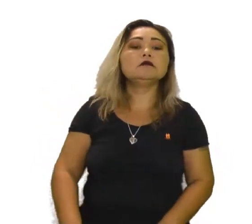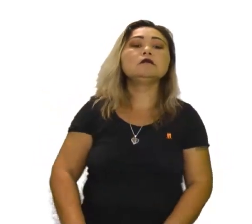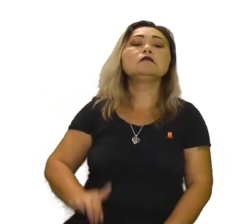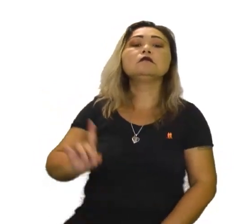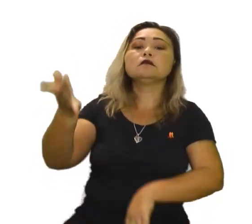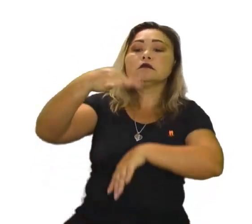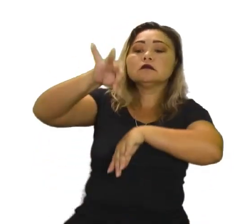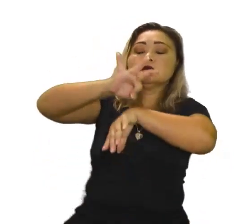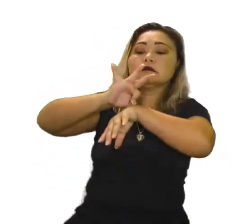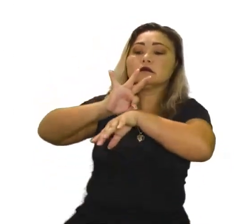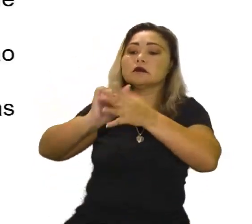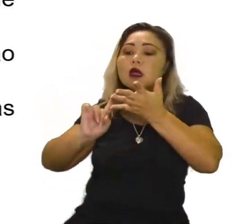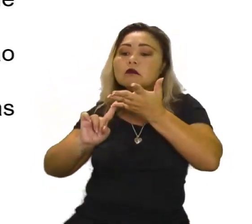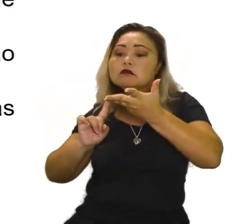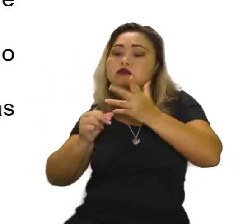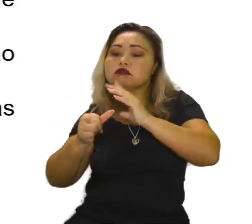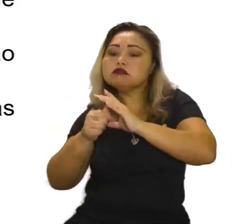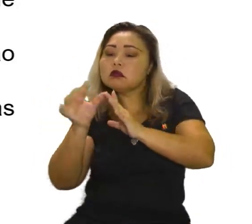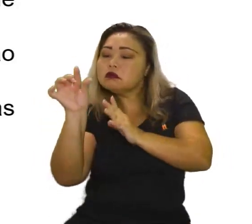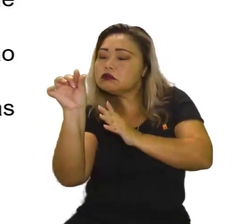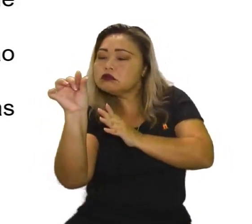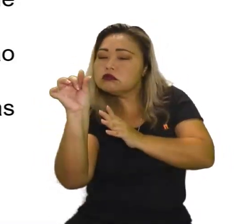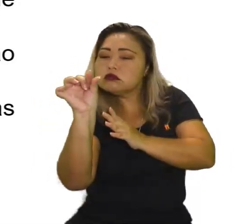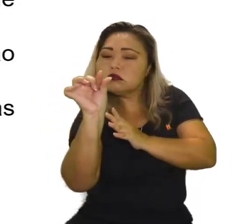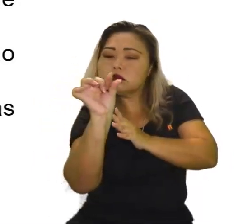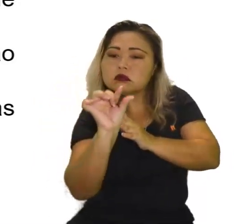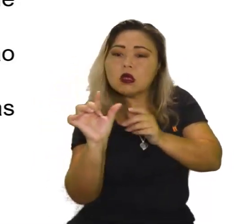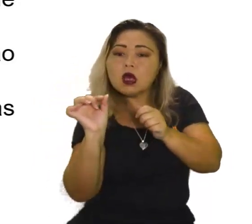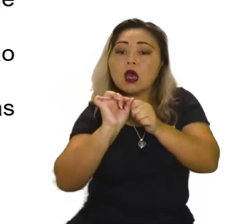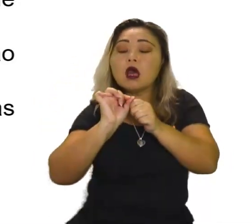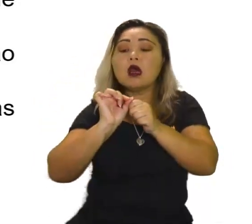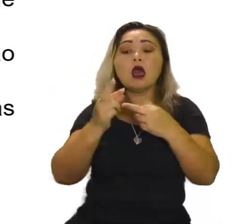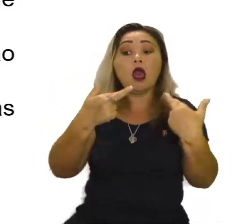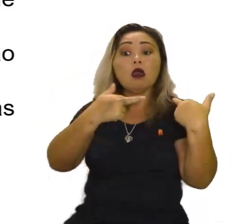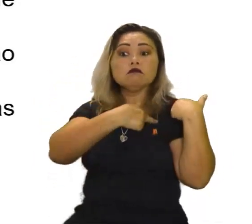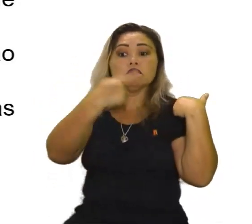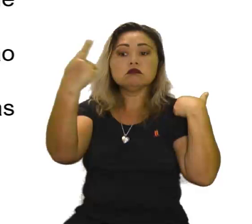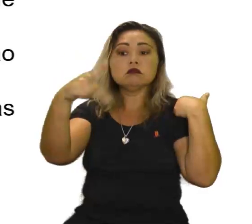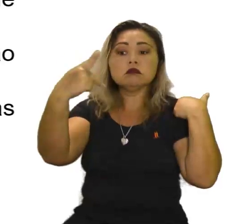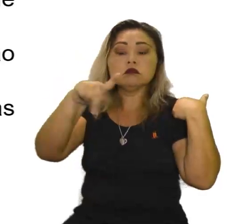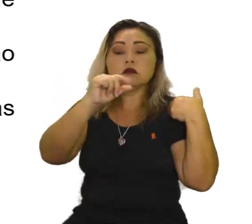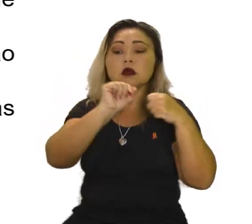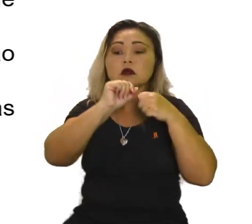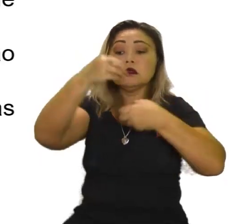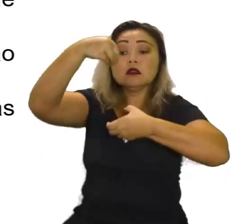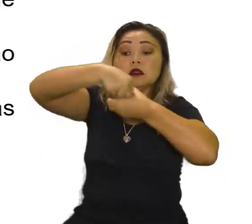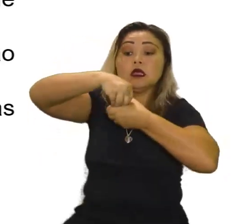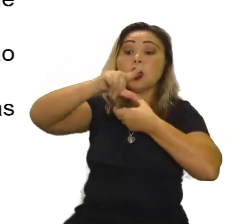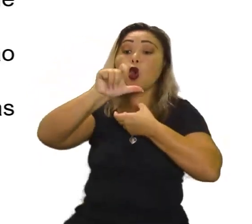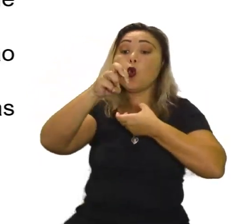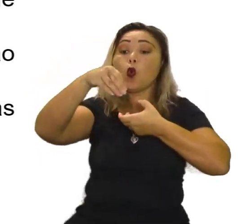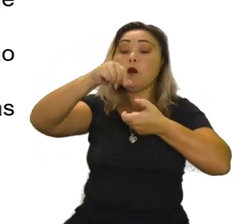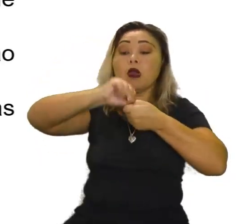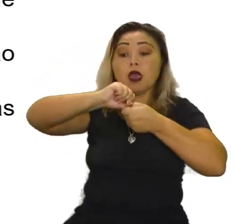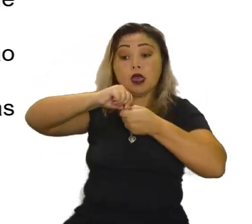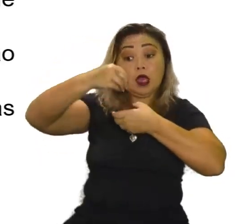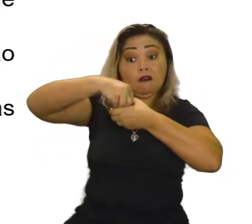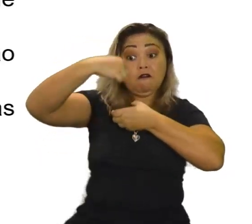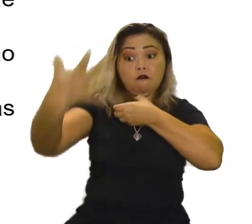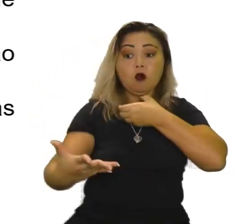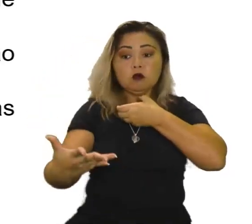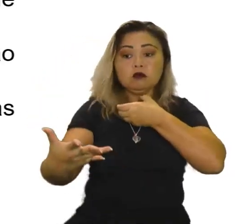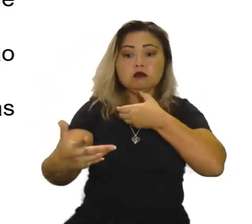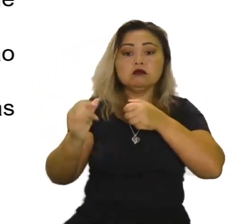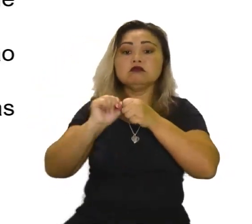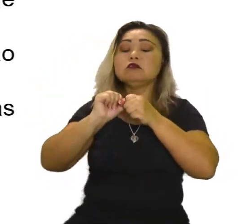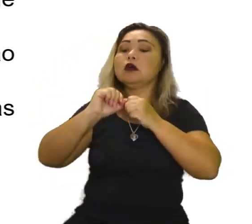As abelhas operárias são responsáveis por todas as tarefas dentro e fora da colmeia. A atividade obedece à